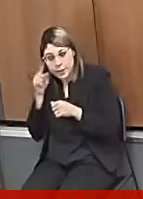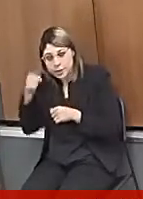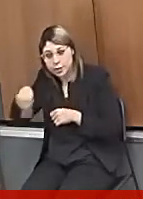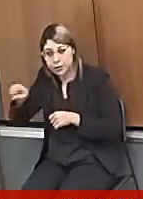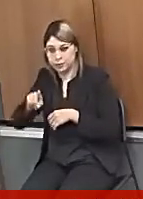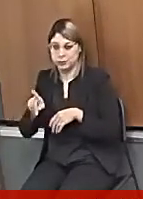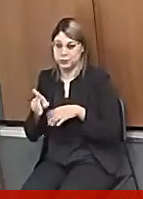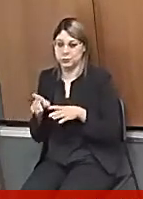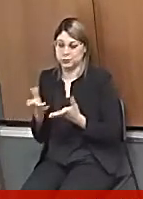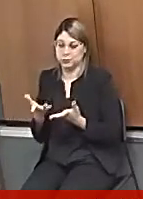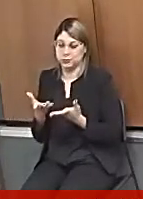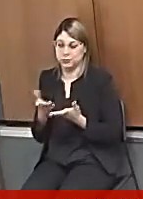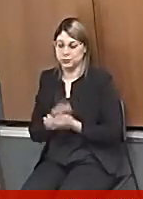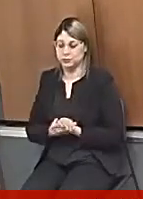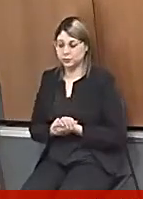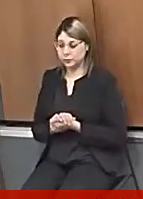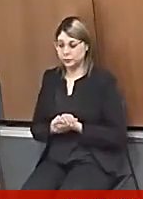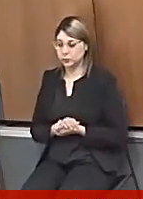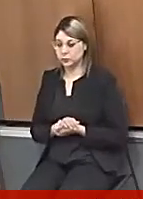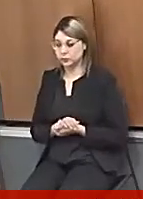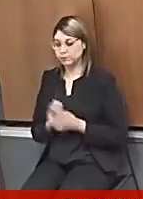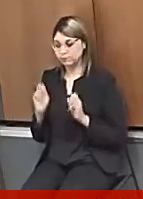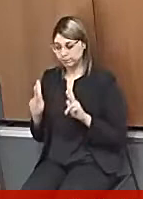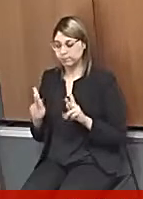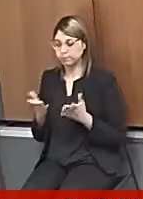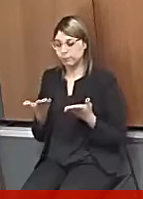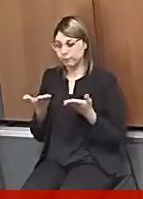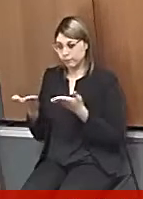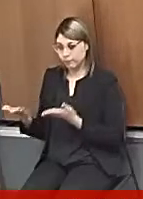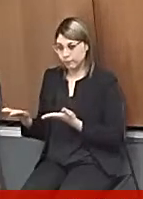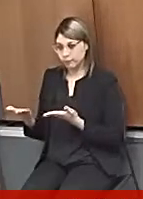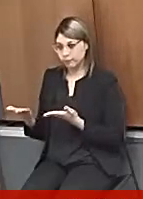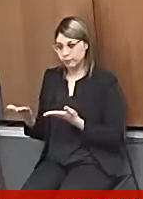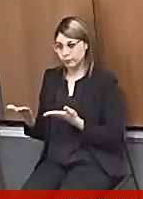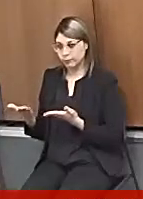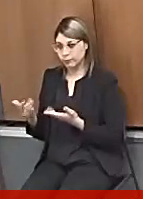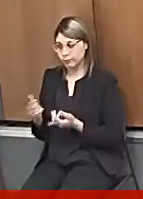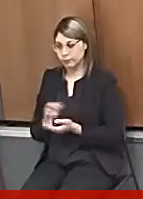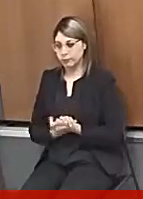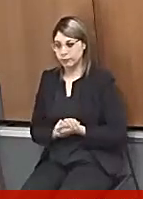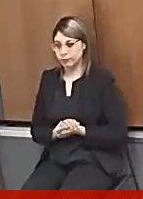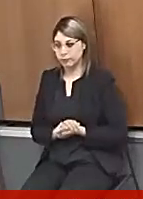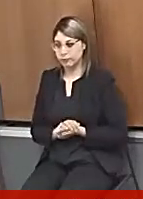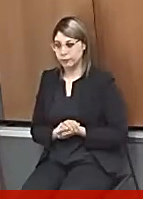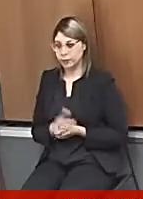né ok eu queria passar a palavra